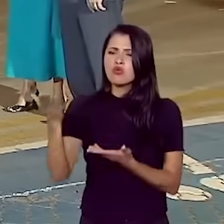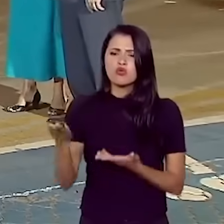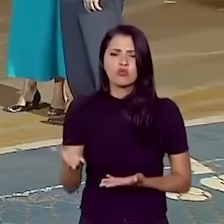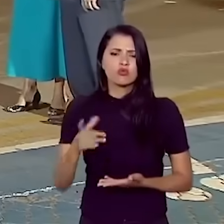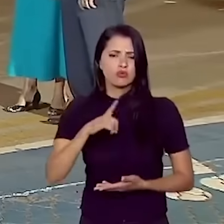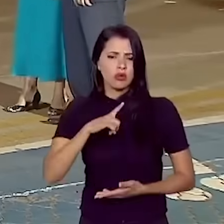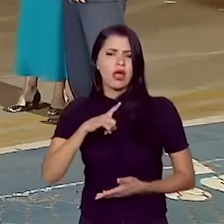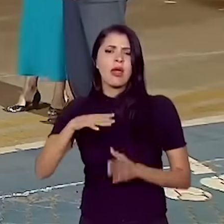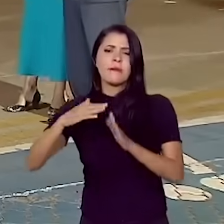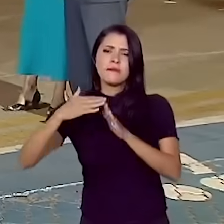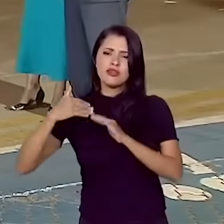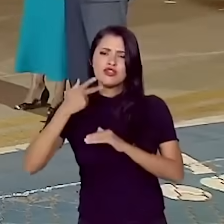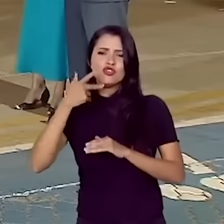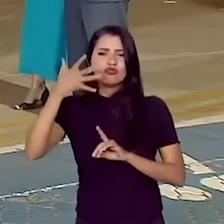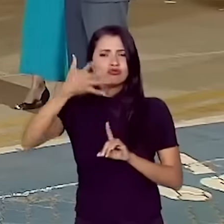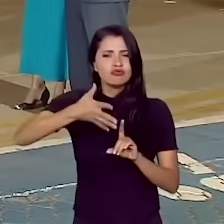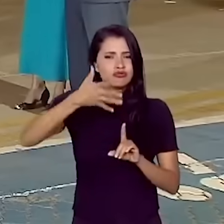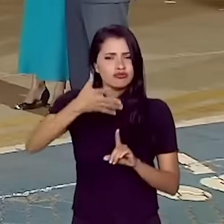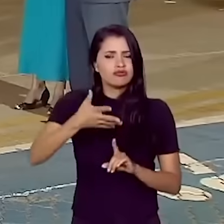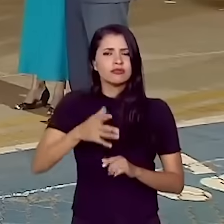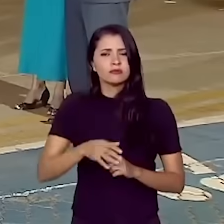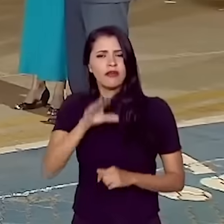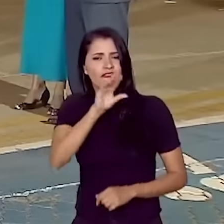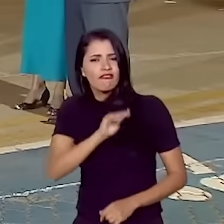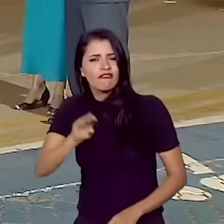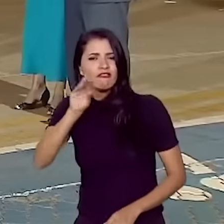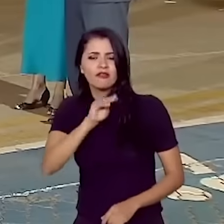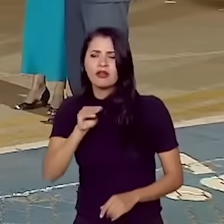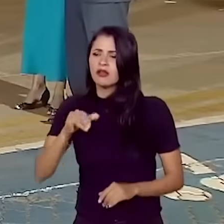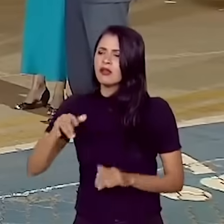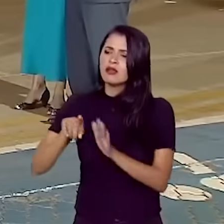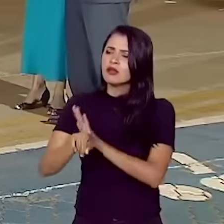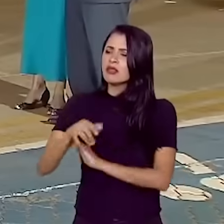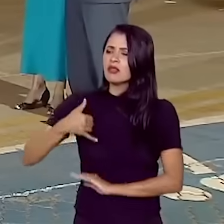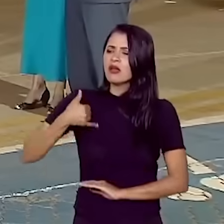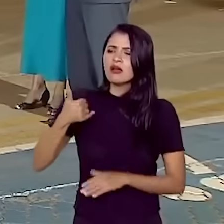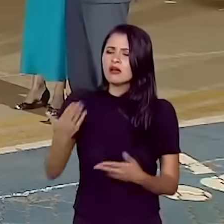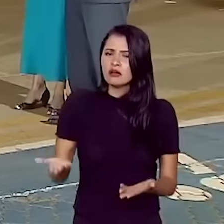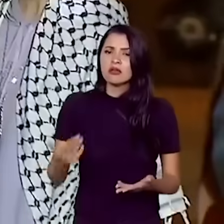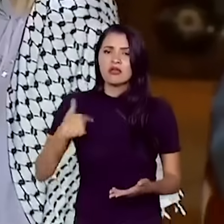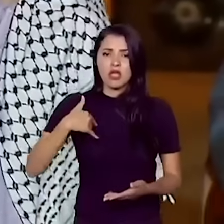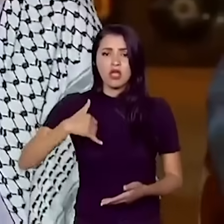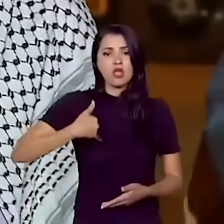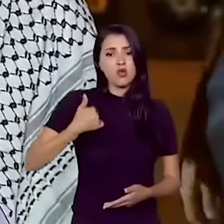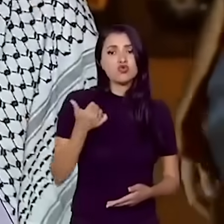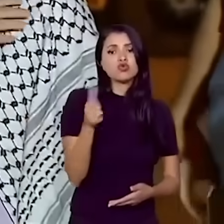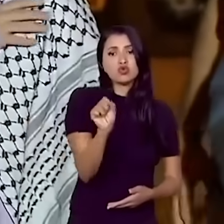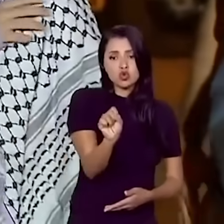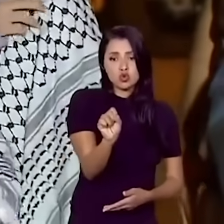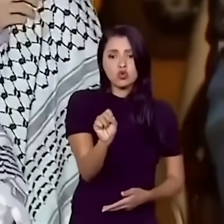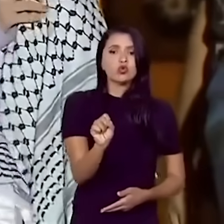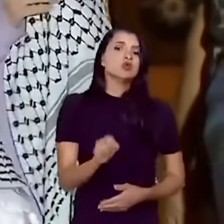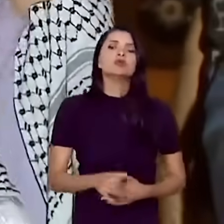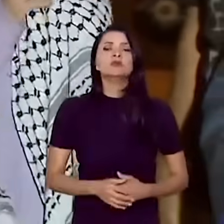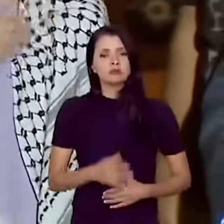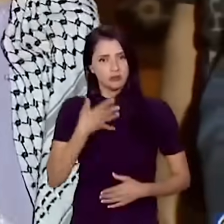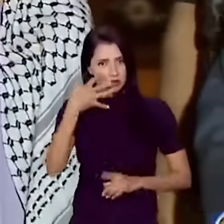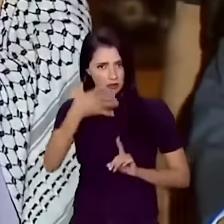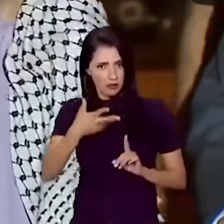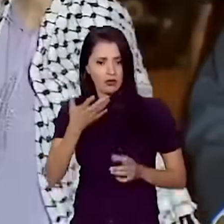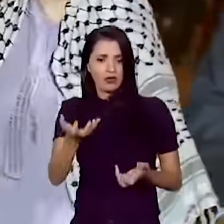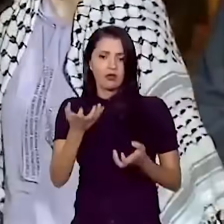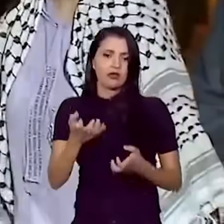a Mel, ela pediu para falar. Ô Mel, quantos anos você tem? Eu tenho 18 anos. 18 anos. Você quer falar,